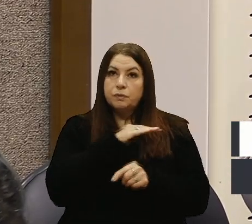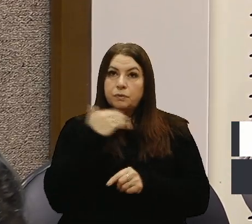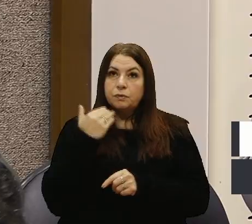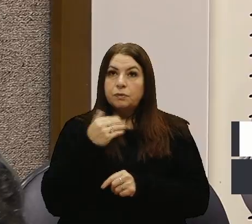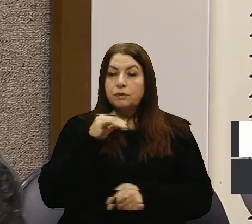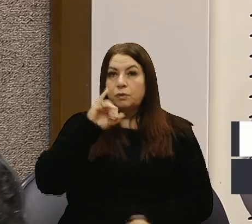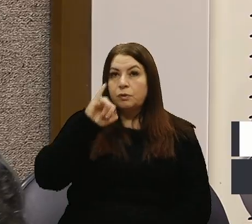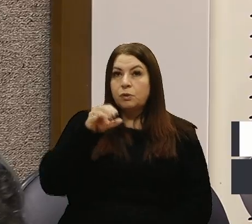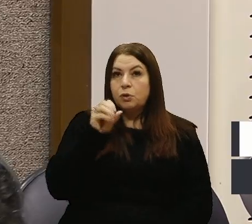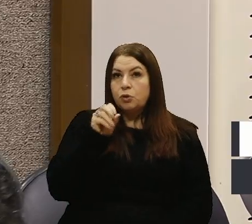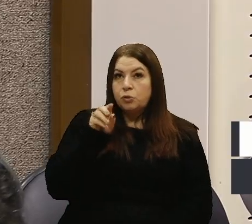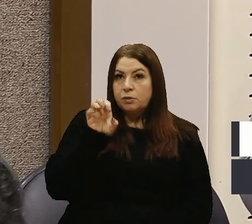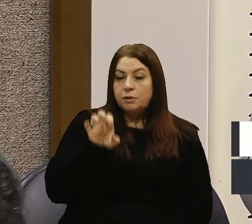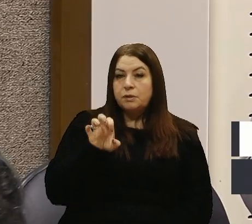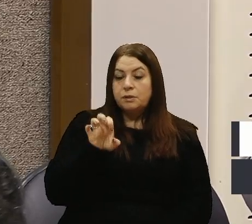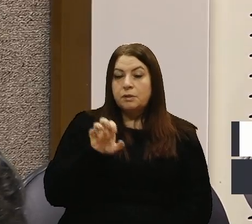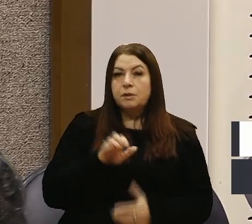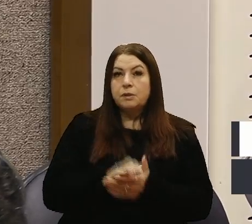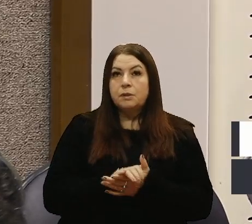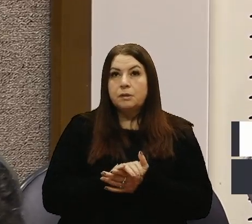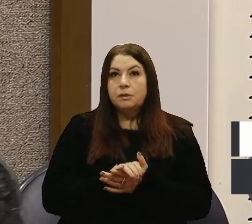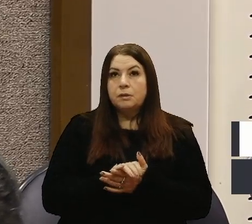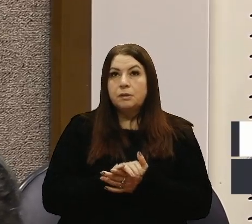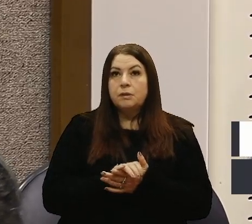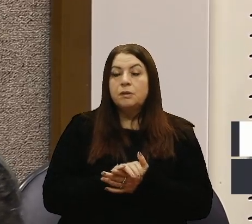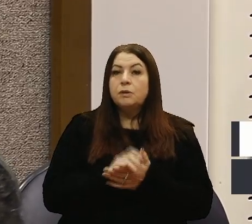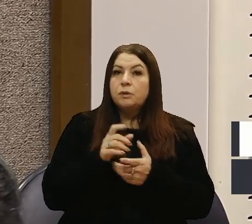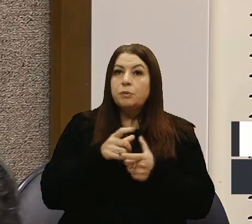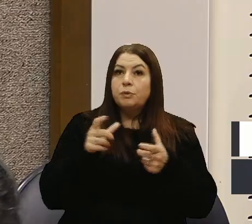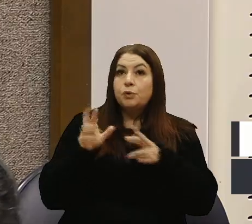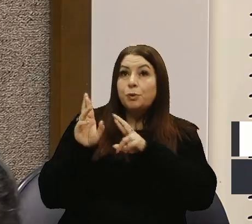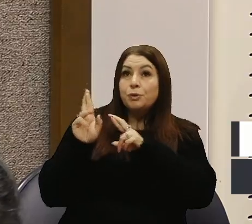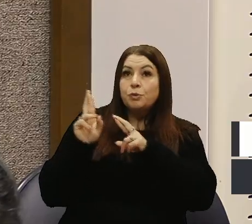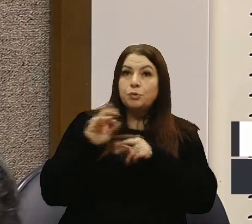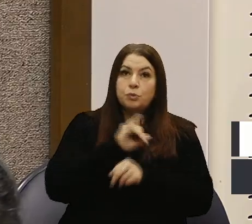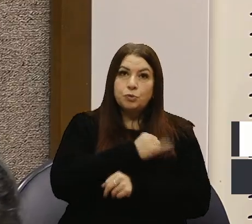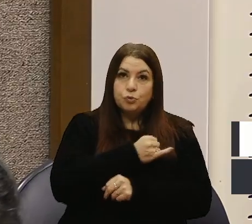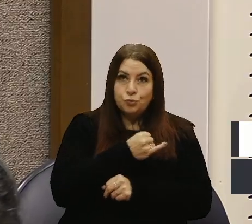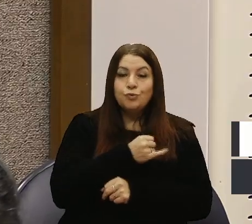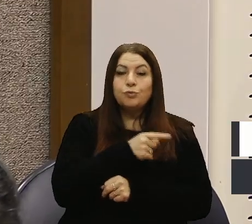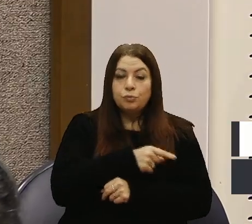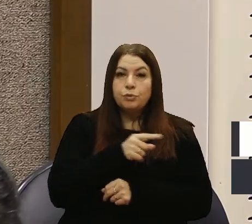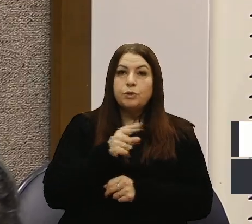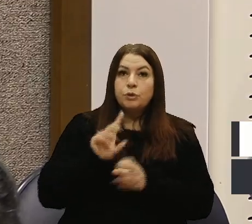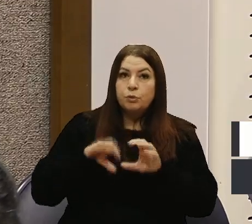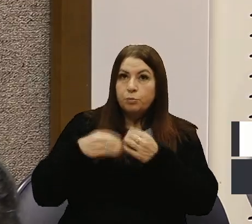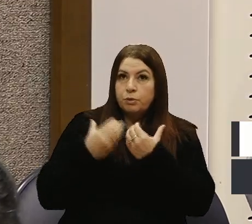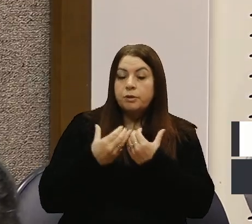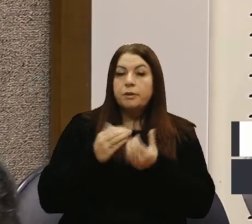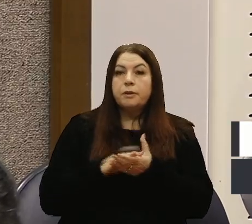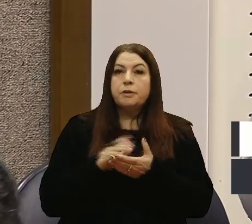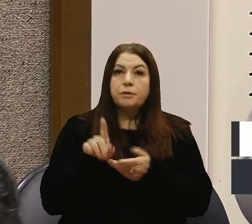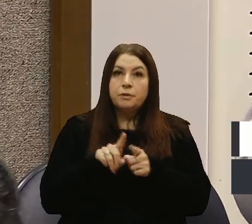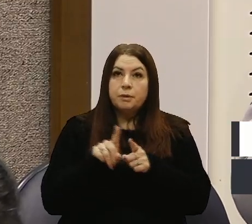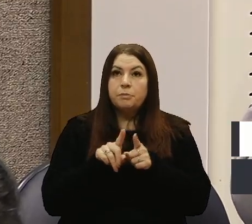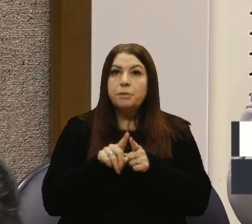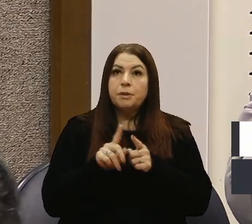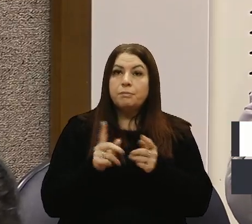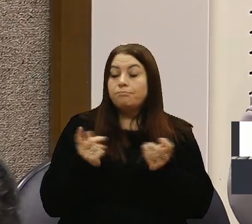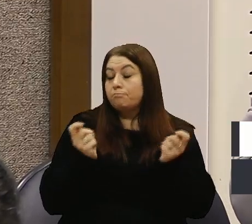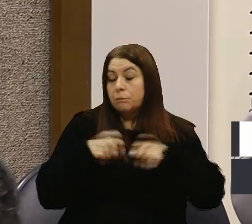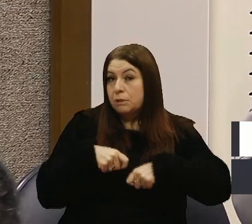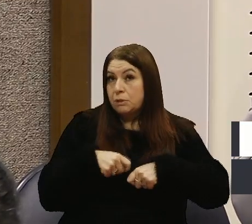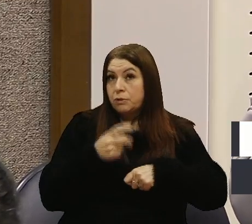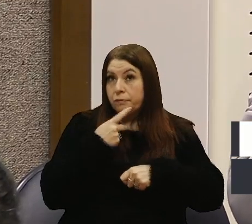seu José Zari Bueno, um dos grandes torcedores do Juventude da nossa comunidade, que mesmo impossibilitado de